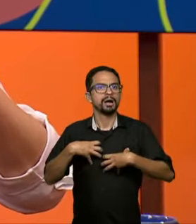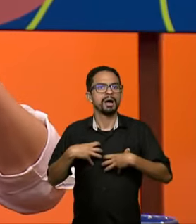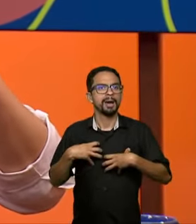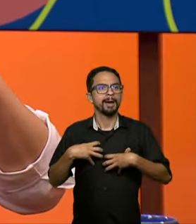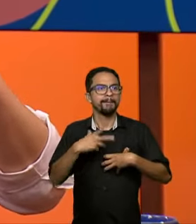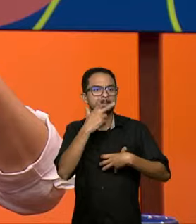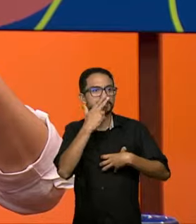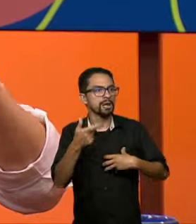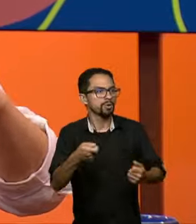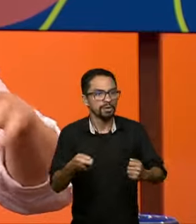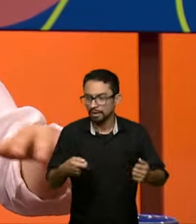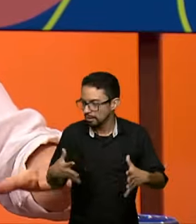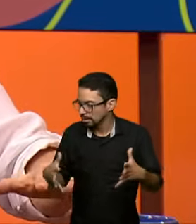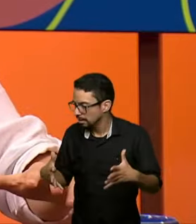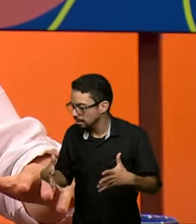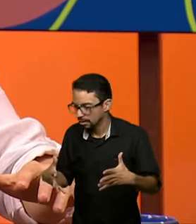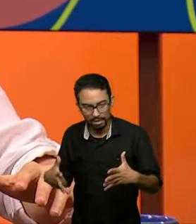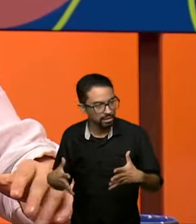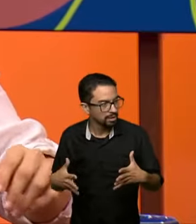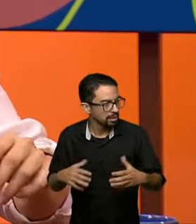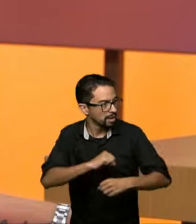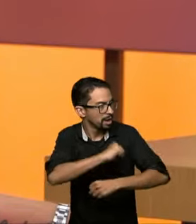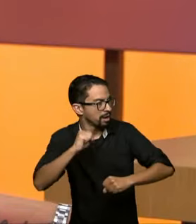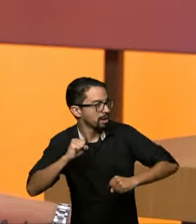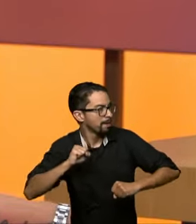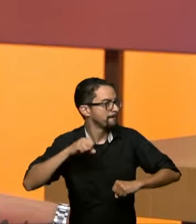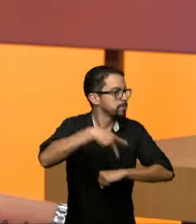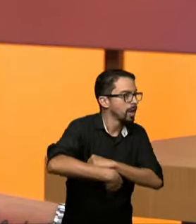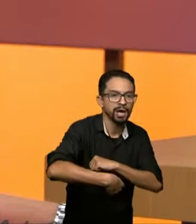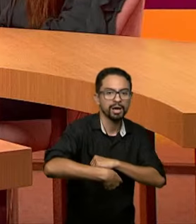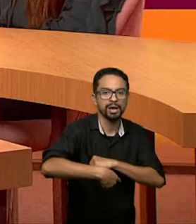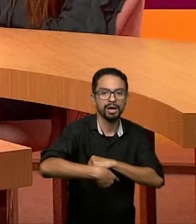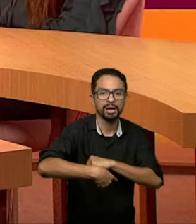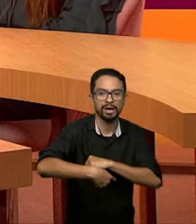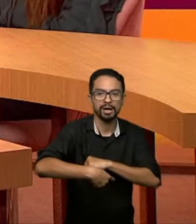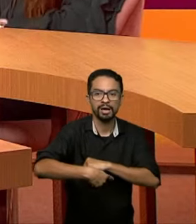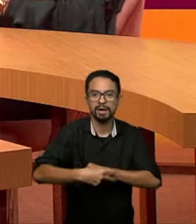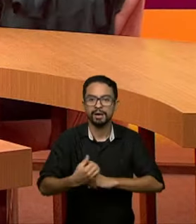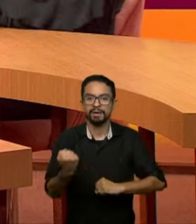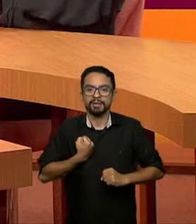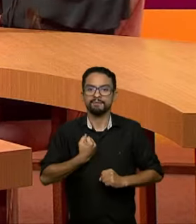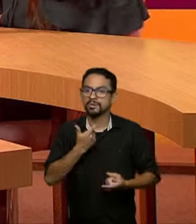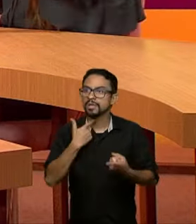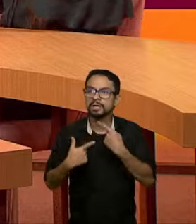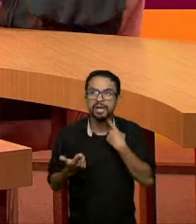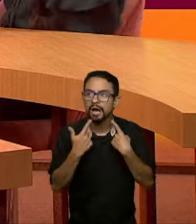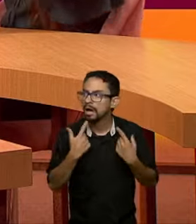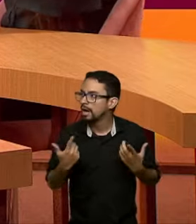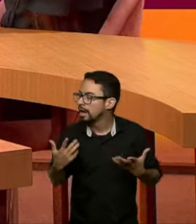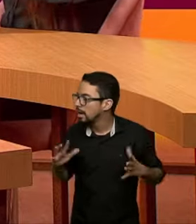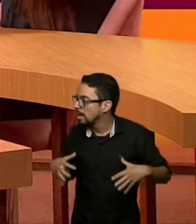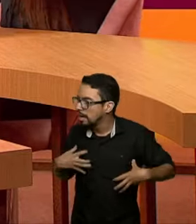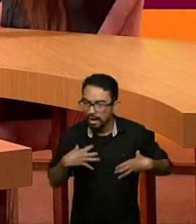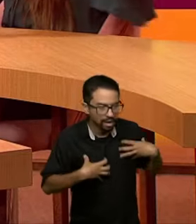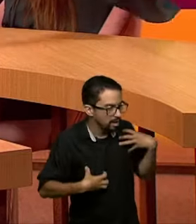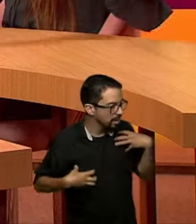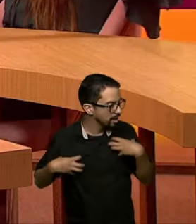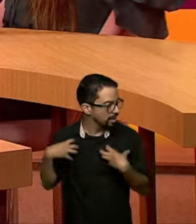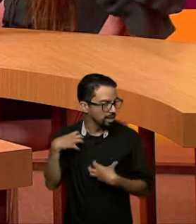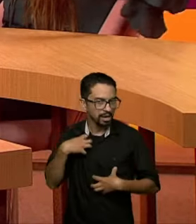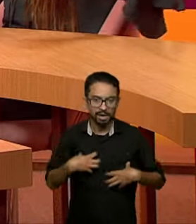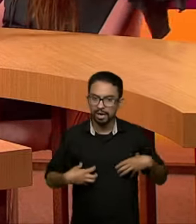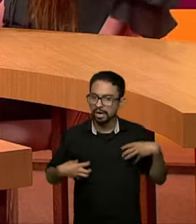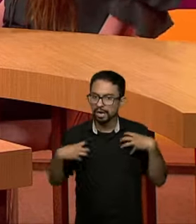momento eu podia perder o controle. Eu podia me jogar da janela. Sabe? Mas você não estava tratada, assim, você não estava tratada, você estava experimentando. Eu